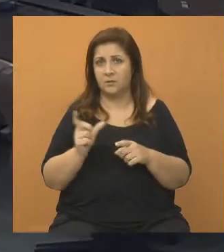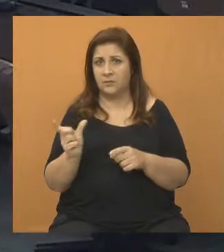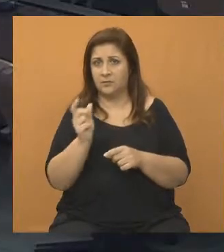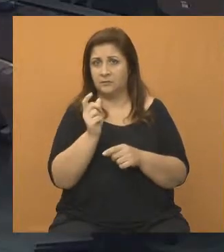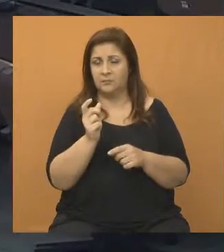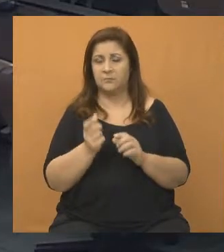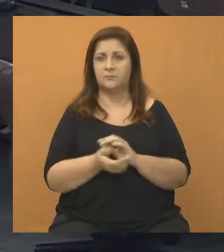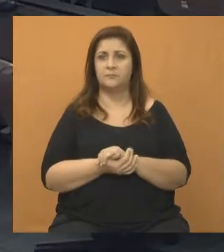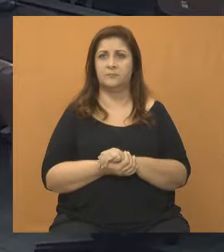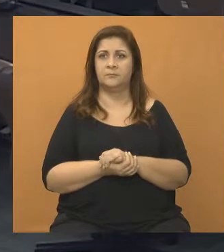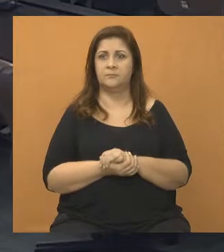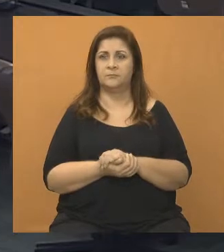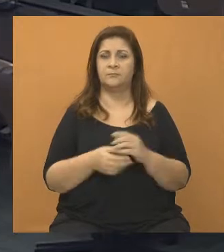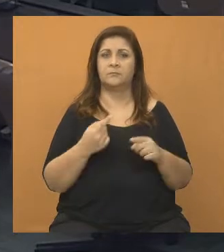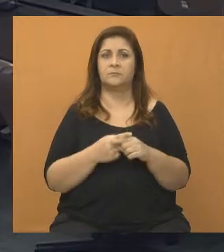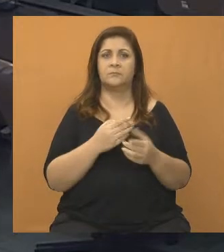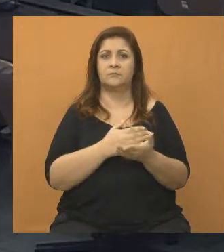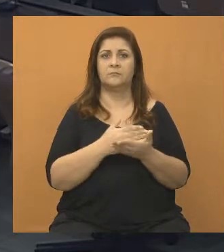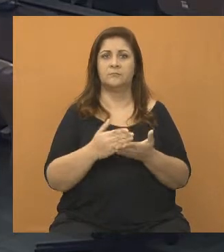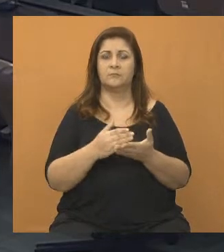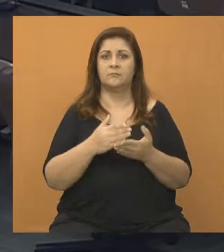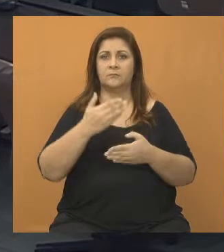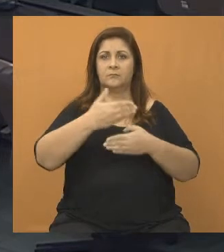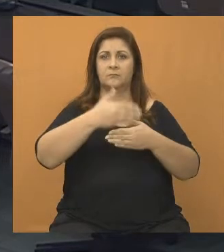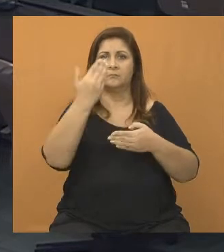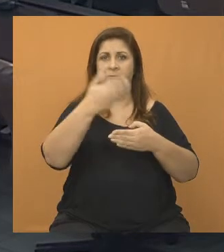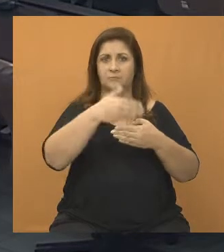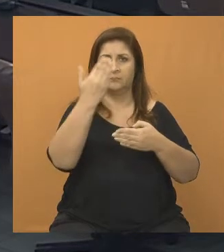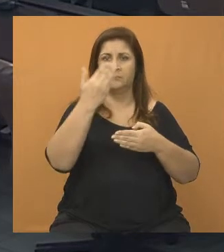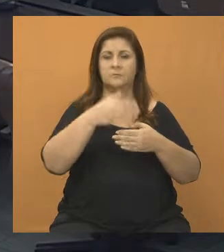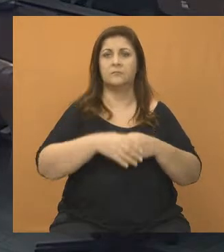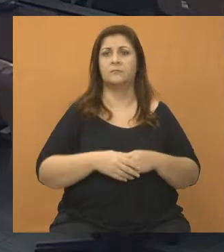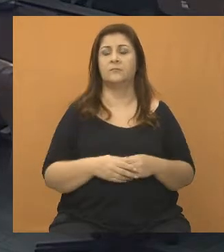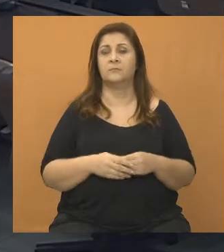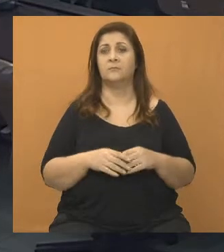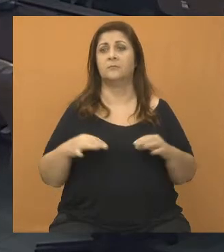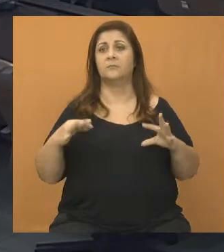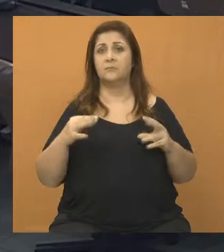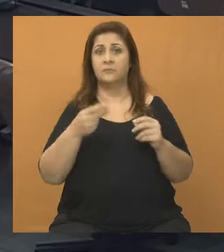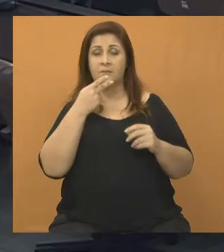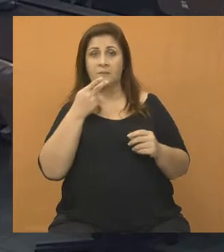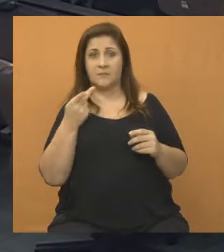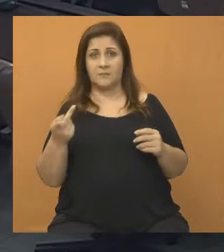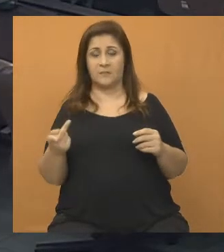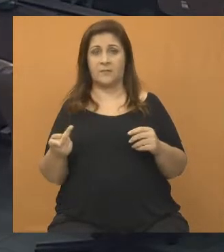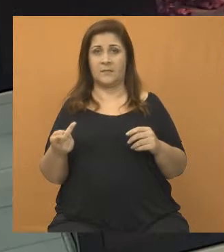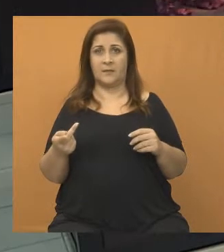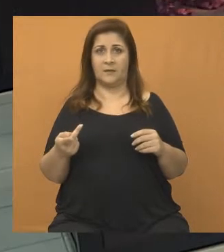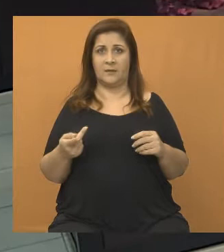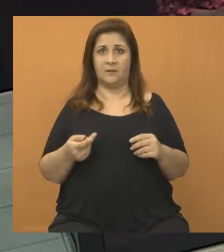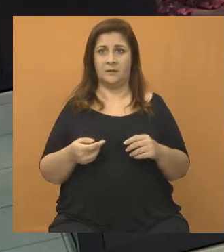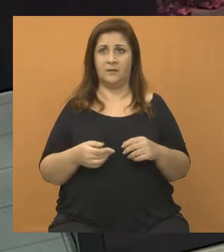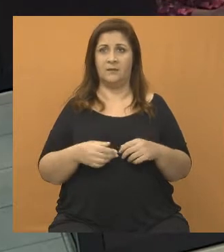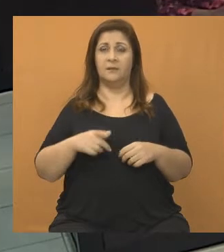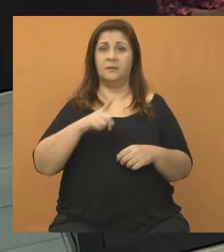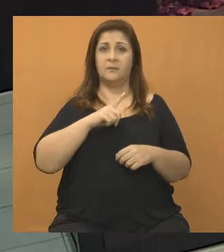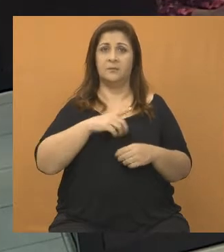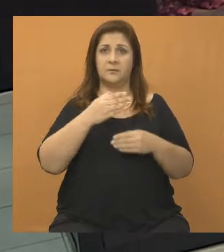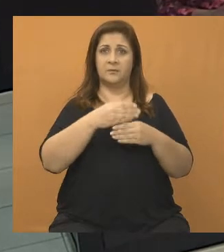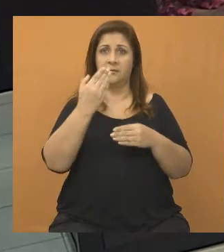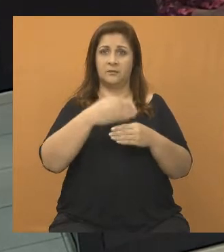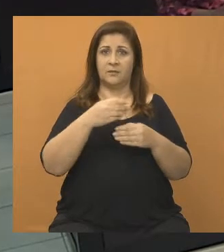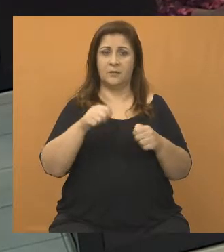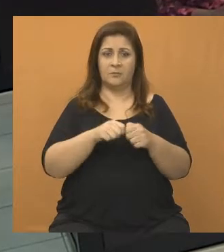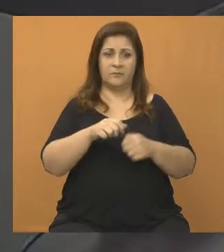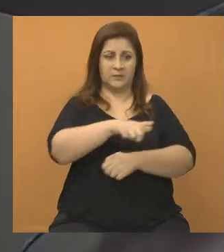quando foi implantada a pedágio na cidade, todo mundo fala lá que a pedágio foi implantada e ia fazer